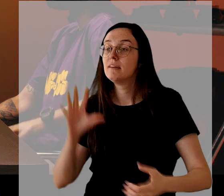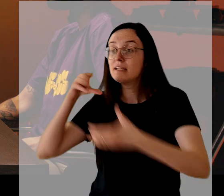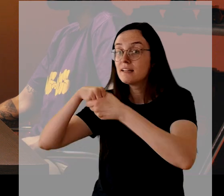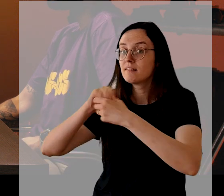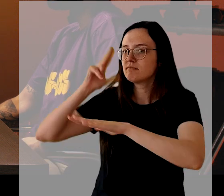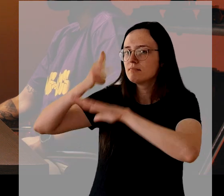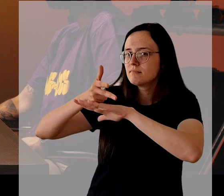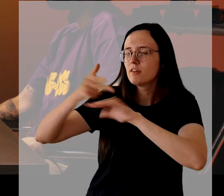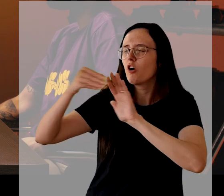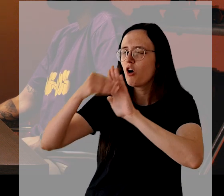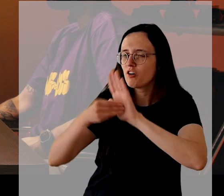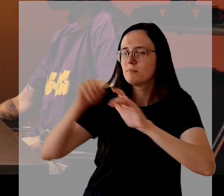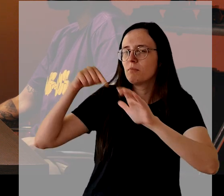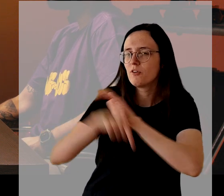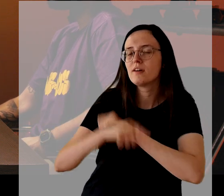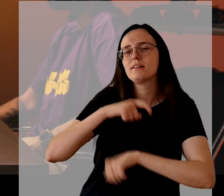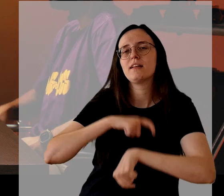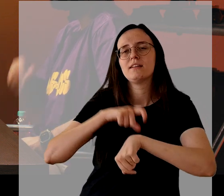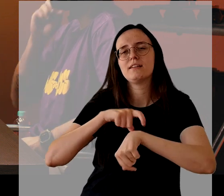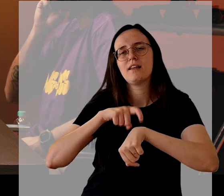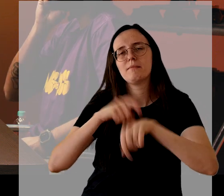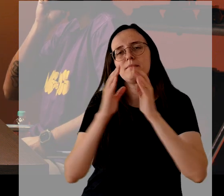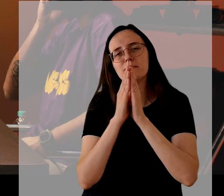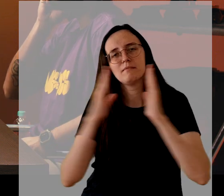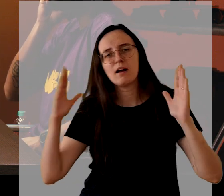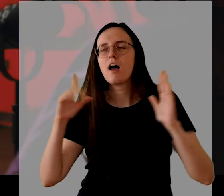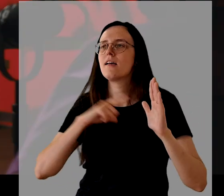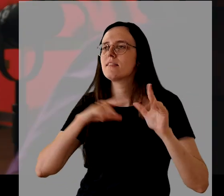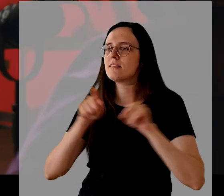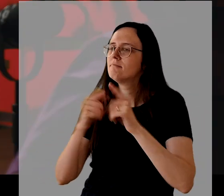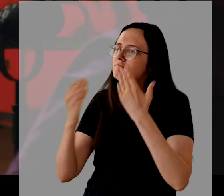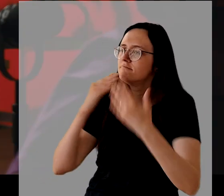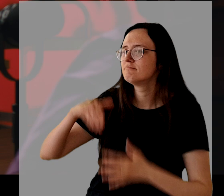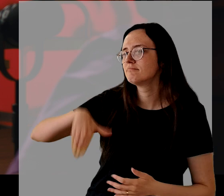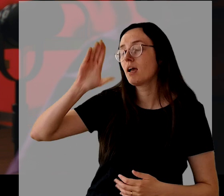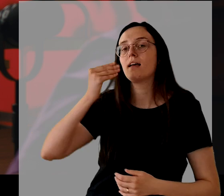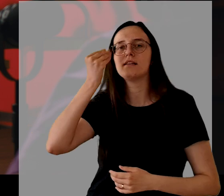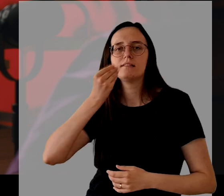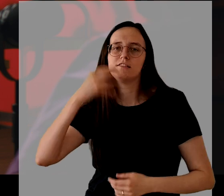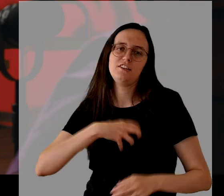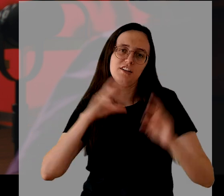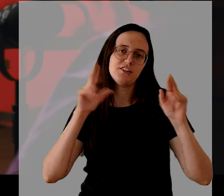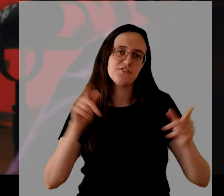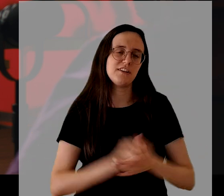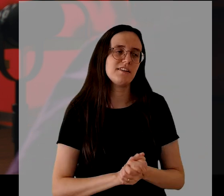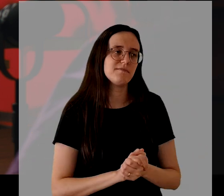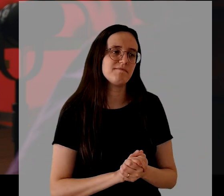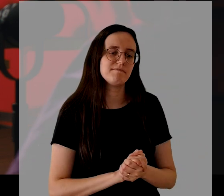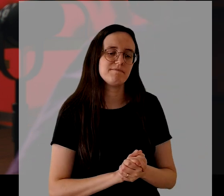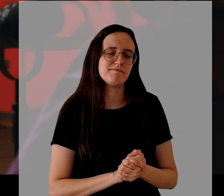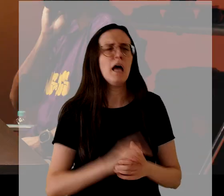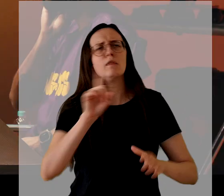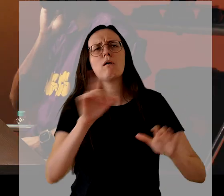do set de conteúdo você tem um tempo maior, conhece mais gente, vivencia uma experiência bem diferente. Né?